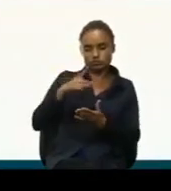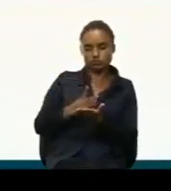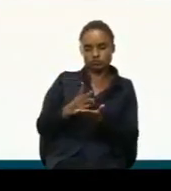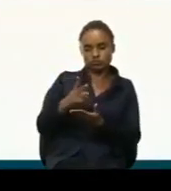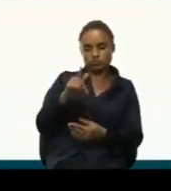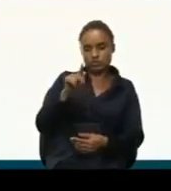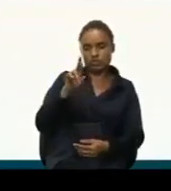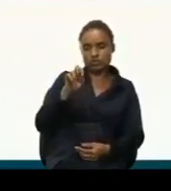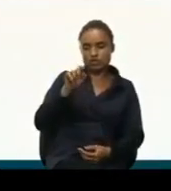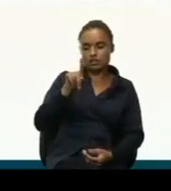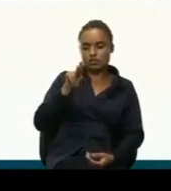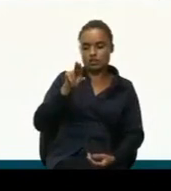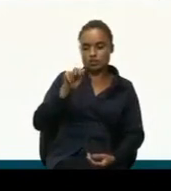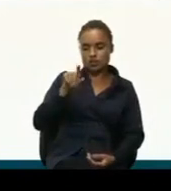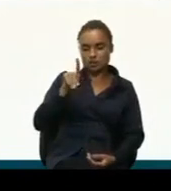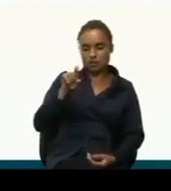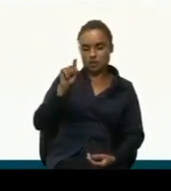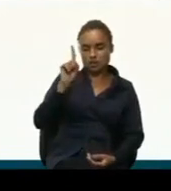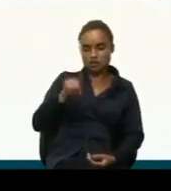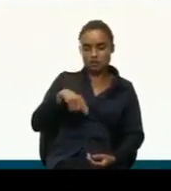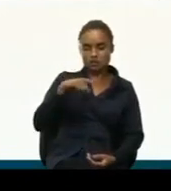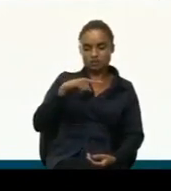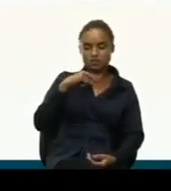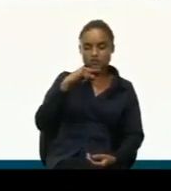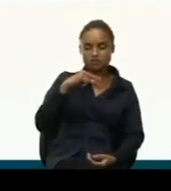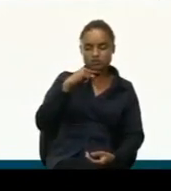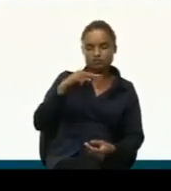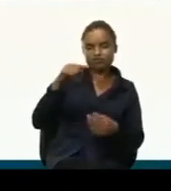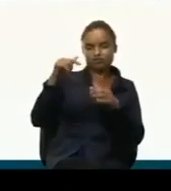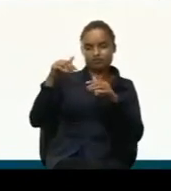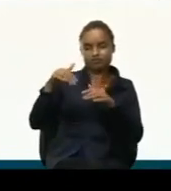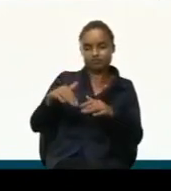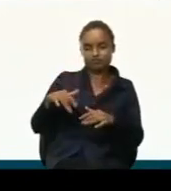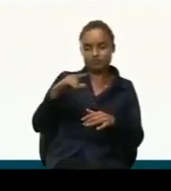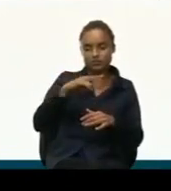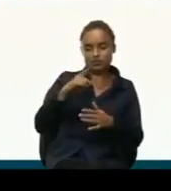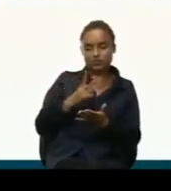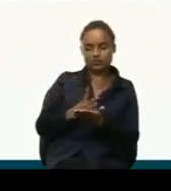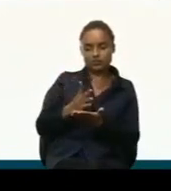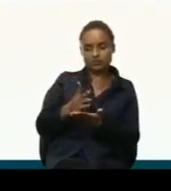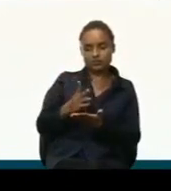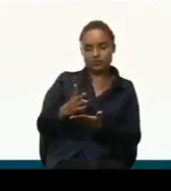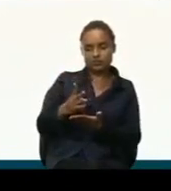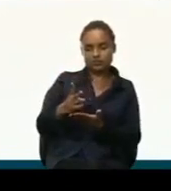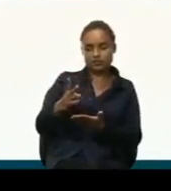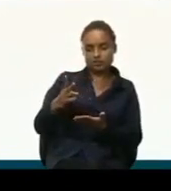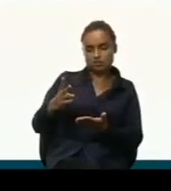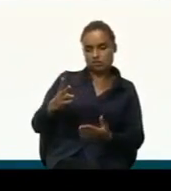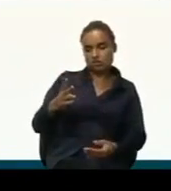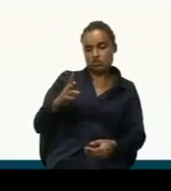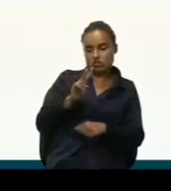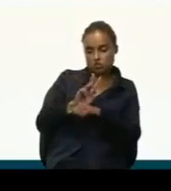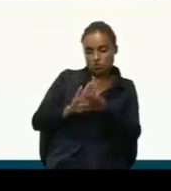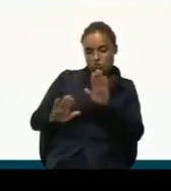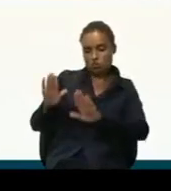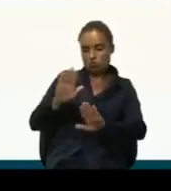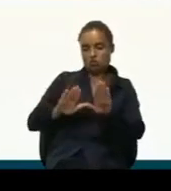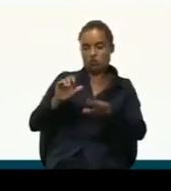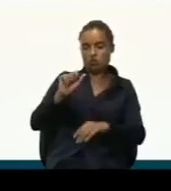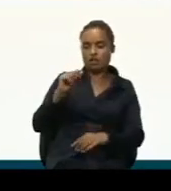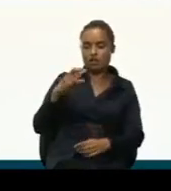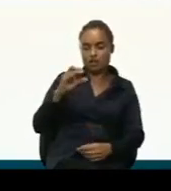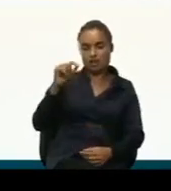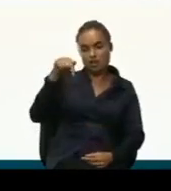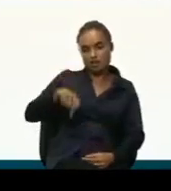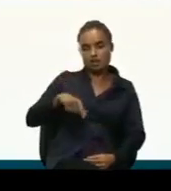se perdia no meio do barro, tá? E sempre tomando cuidado, ó, o aço o aço